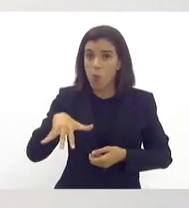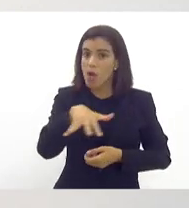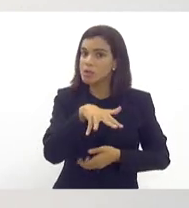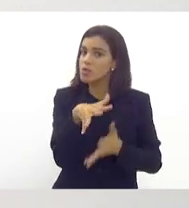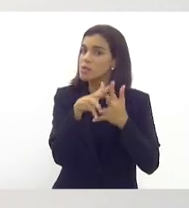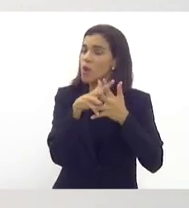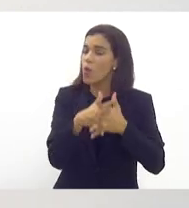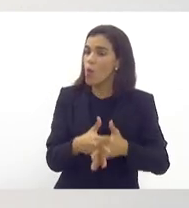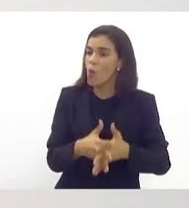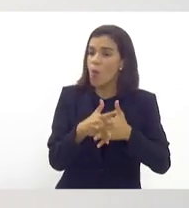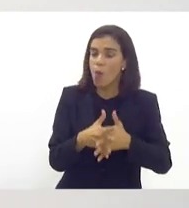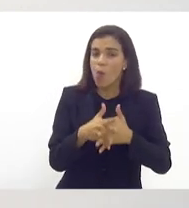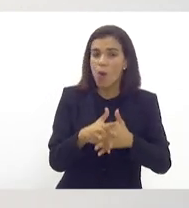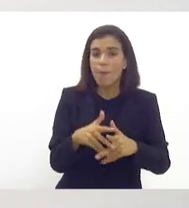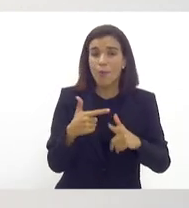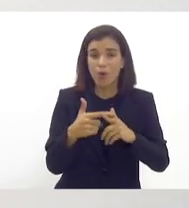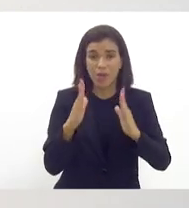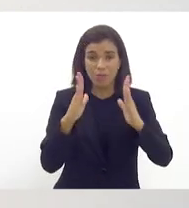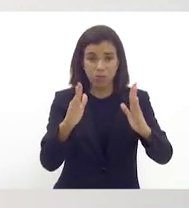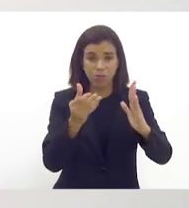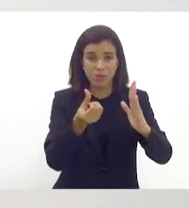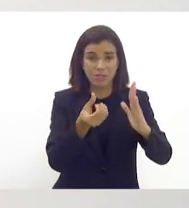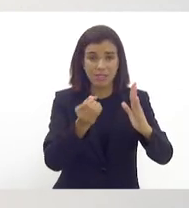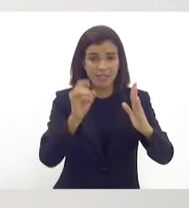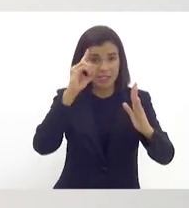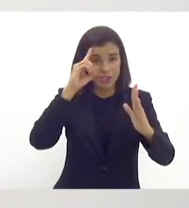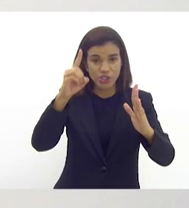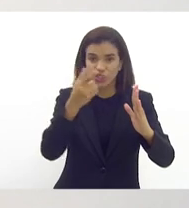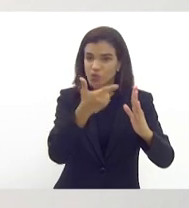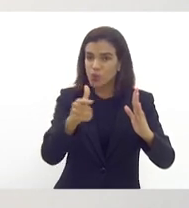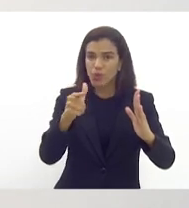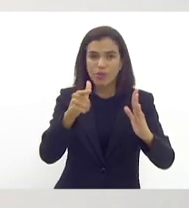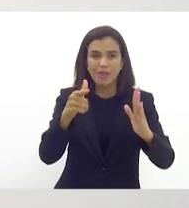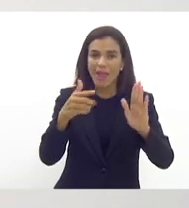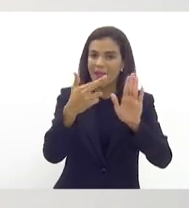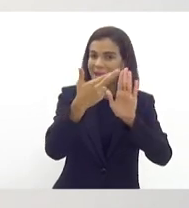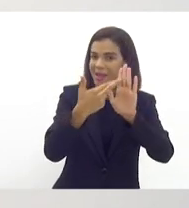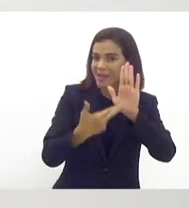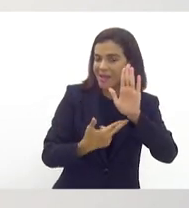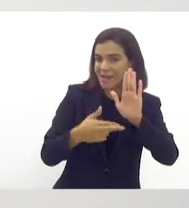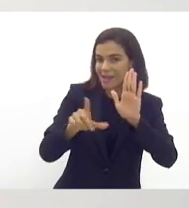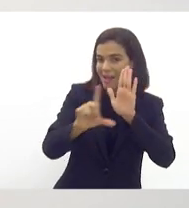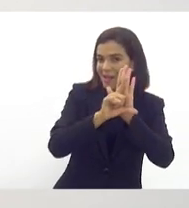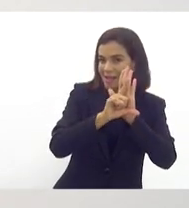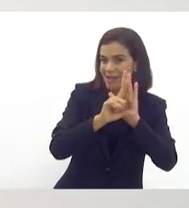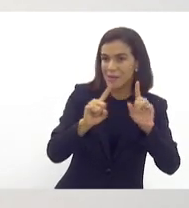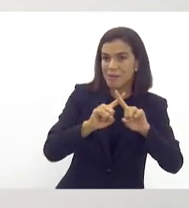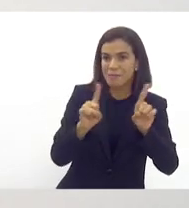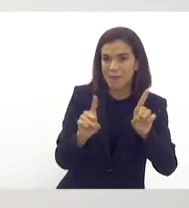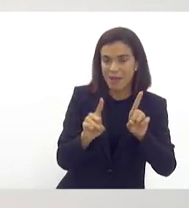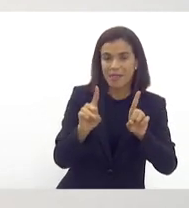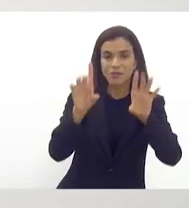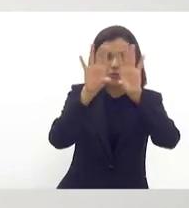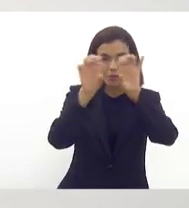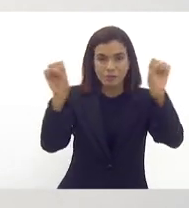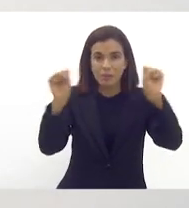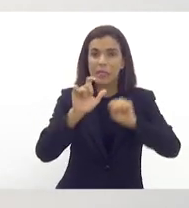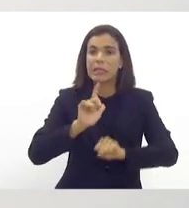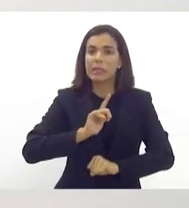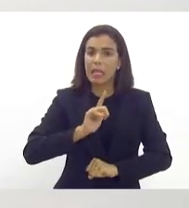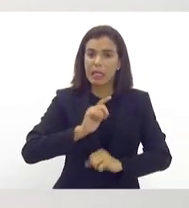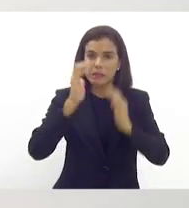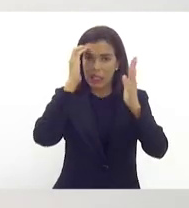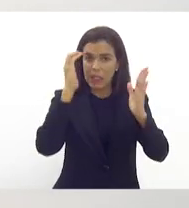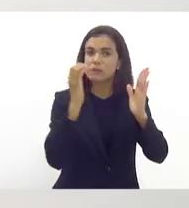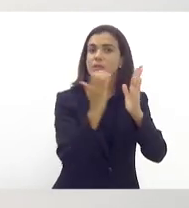complexa por quê Porque os 60 dias não tem previsão legal mas a jurisprudência do STJ ela fala sim que tem que ser